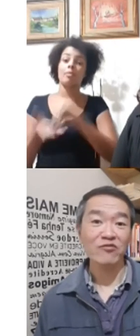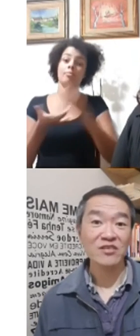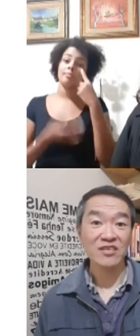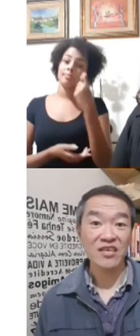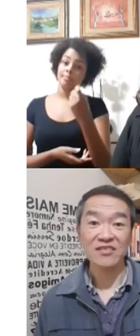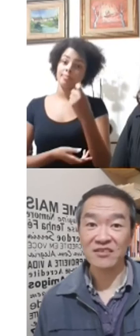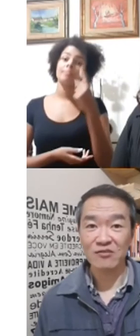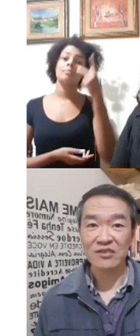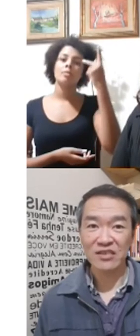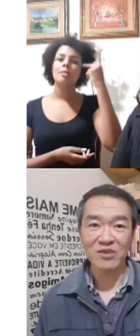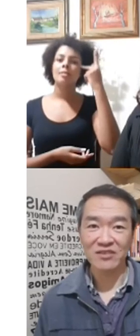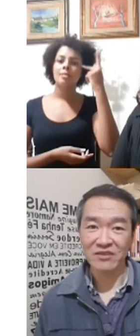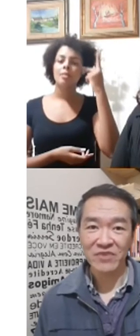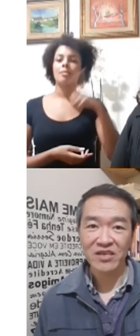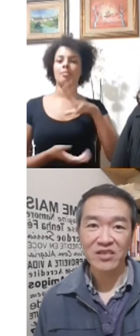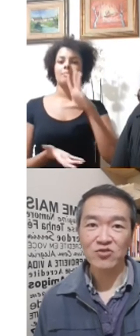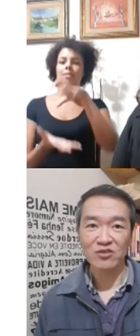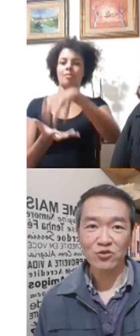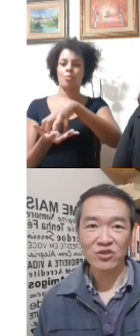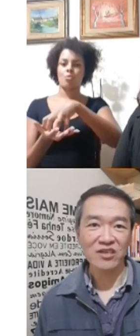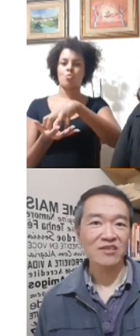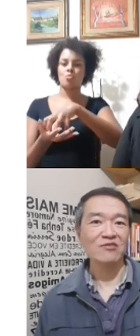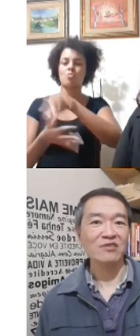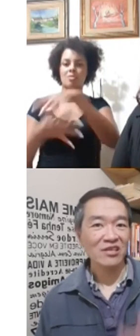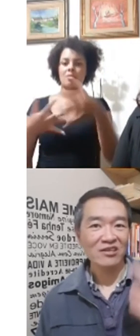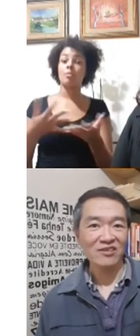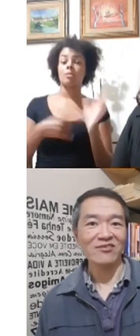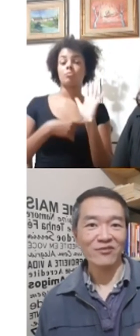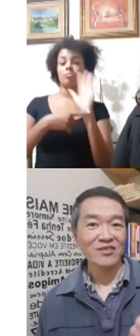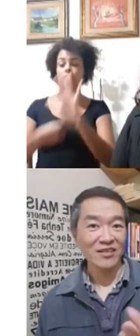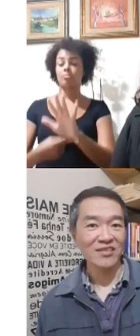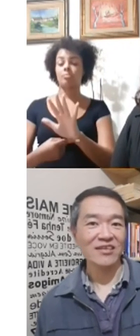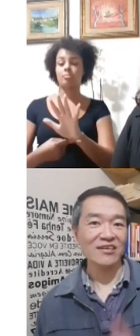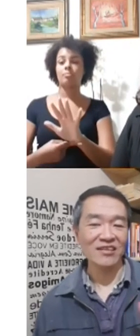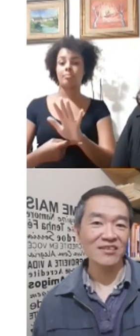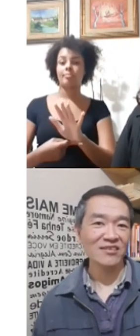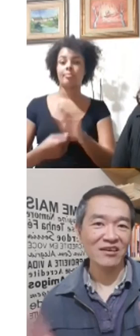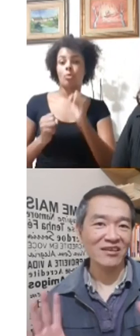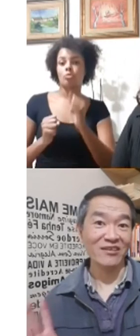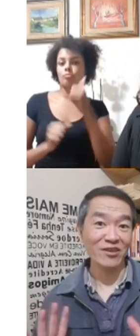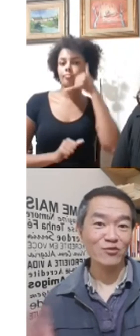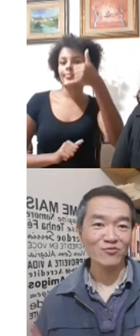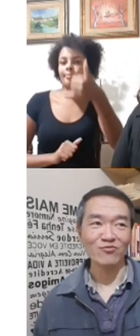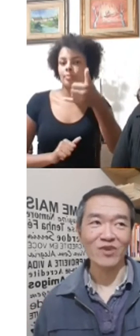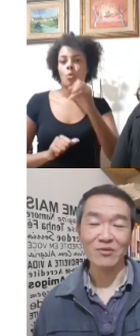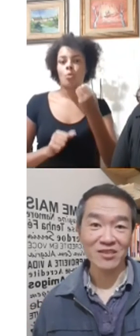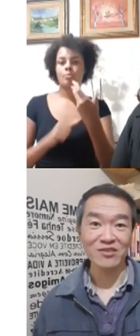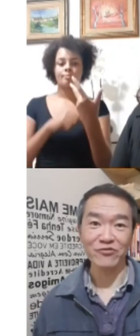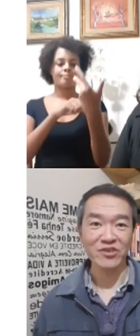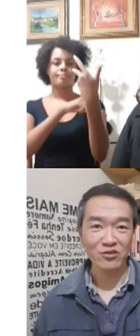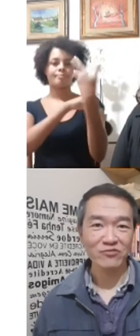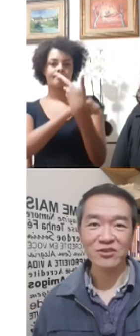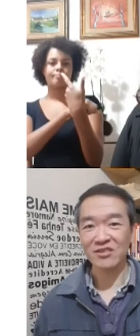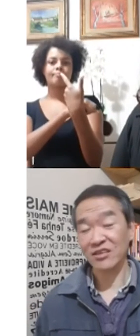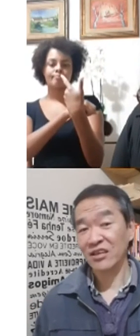São Paulo você tem a Central de Libras, né? Que isso ajuda, então, você liga ali, né, através de uma chamada